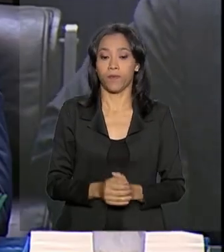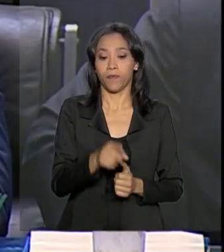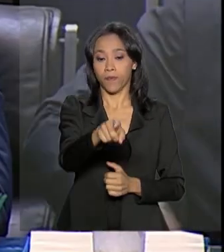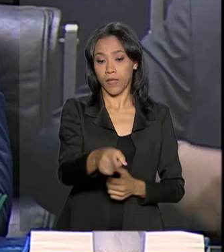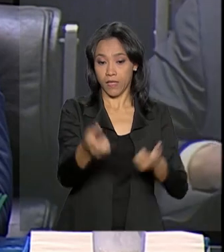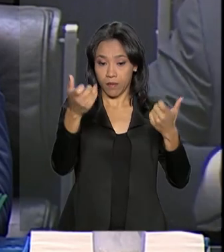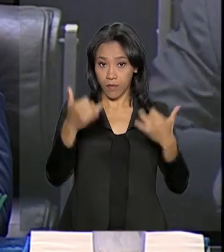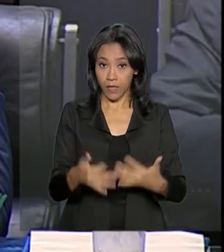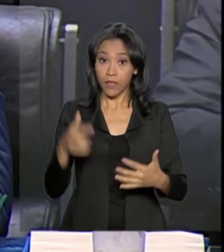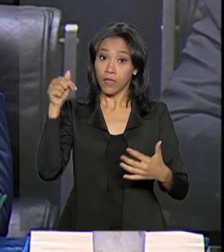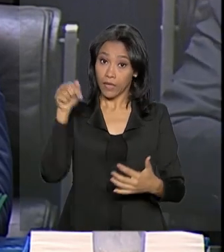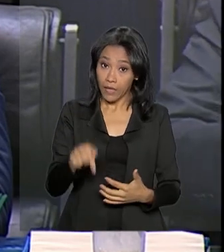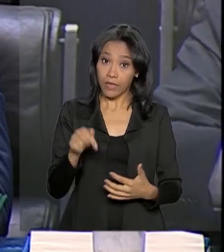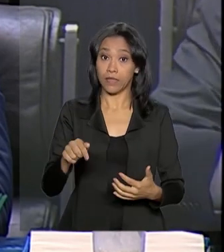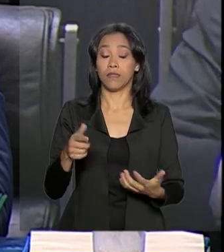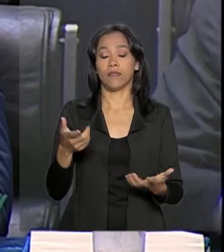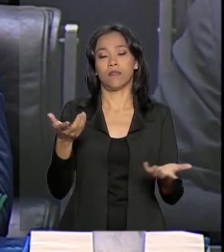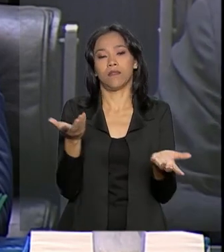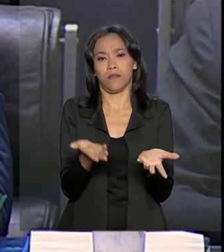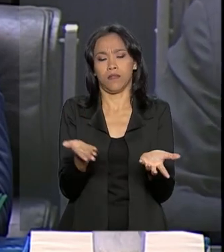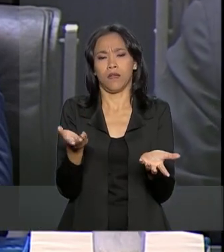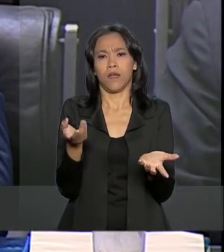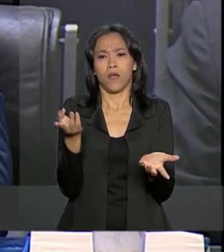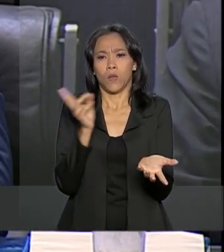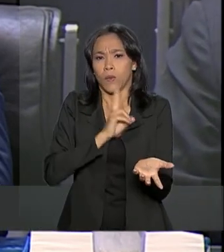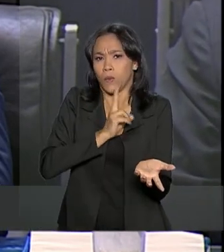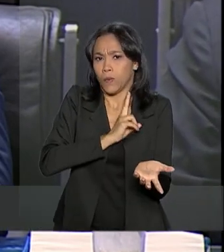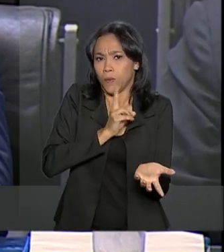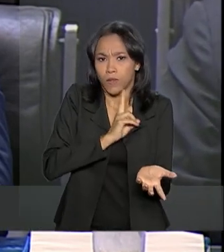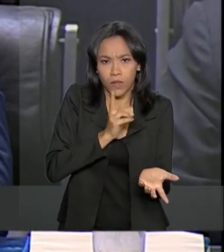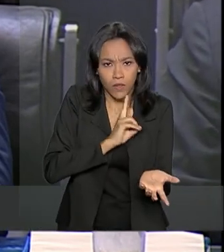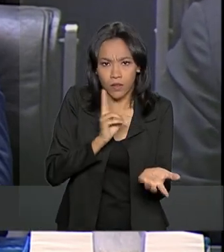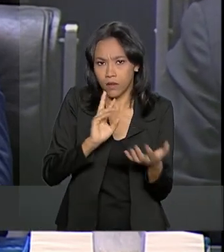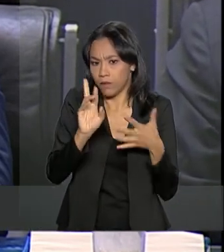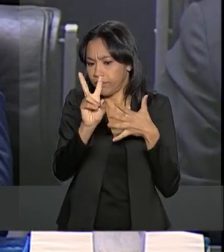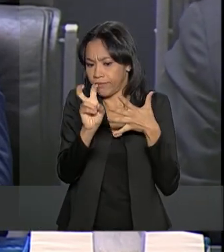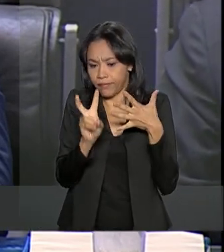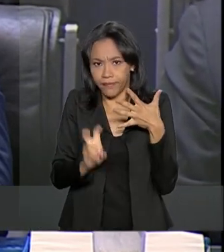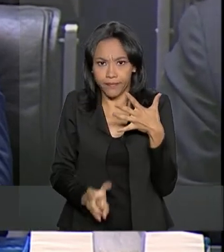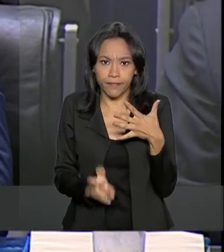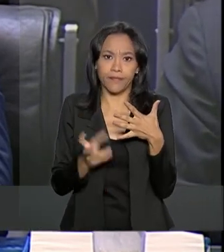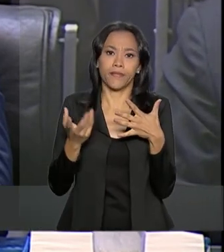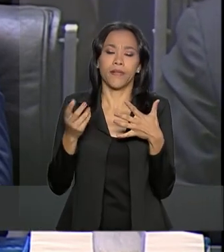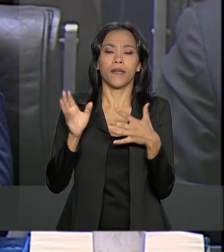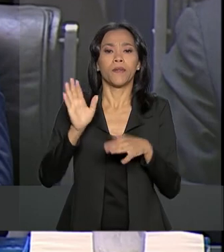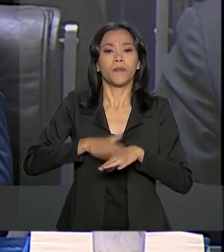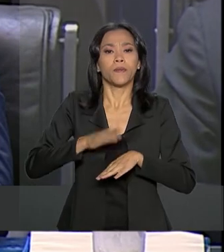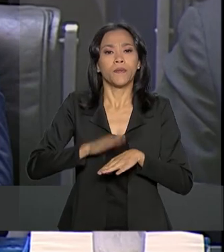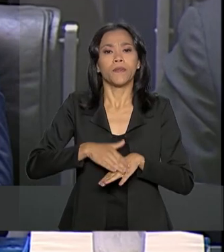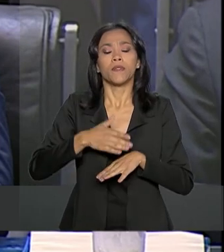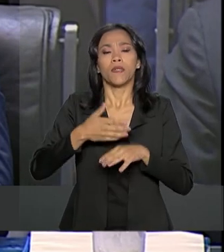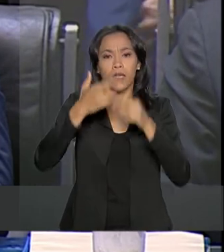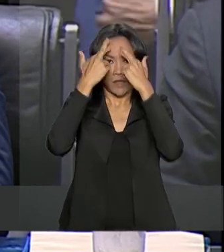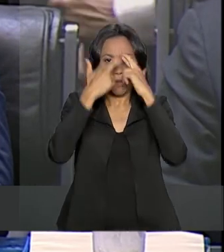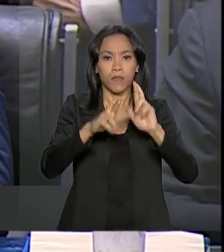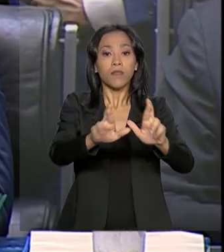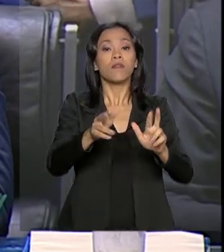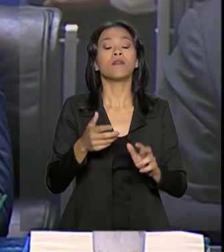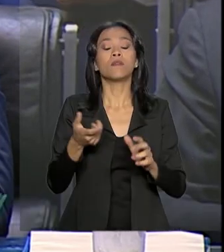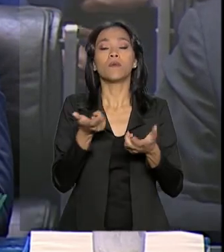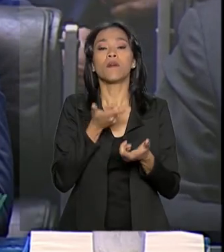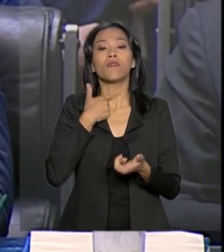legislatura, precisaremos enfrentar uma pauta de matérias urgentes, de modo a corresponder à vontade da maioria da população